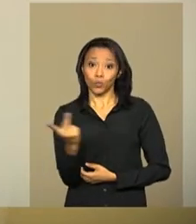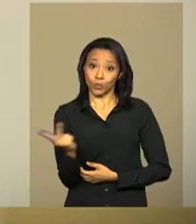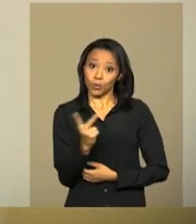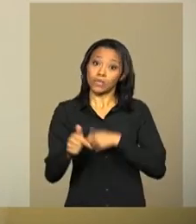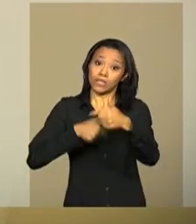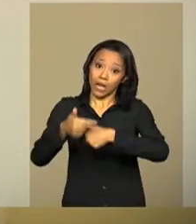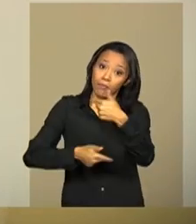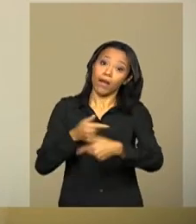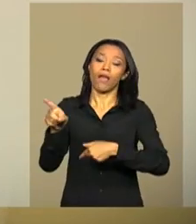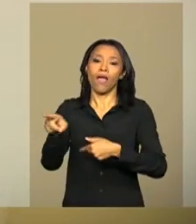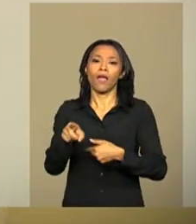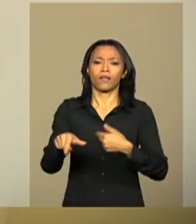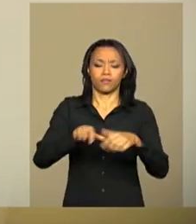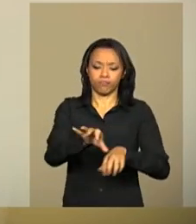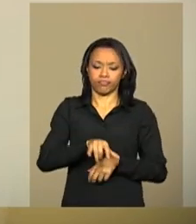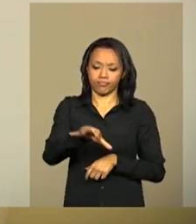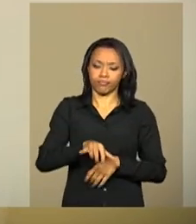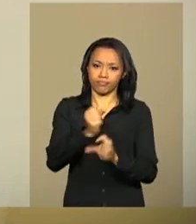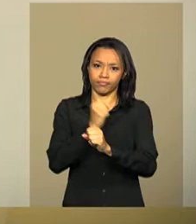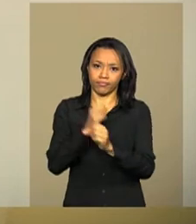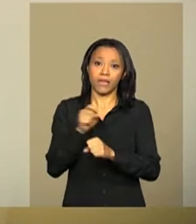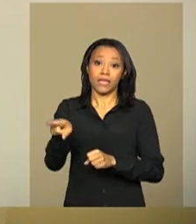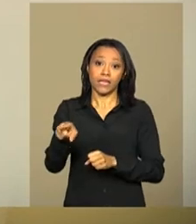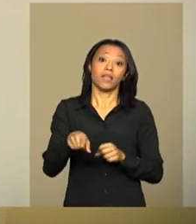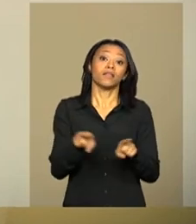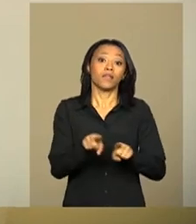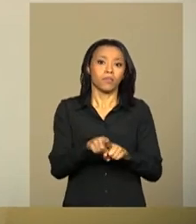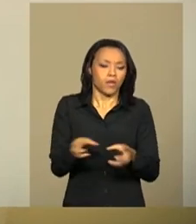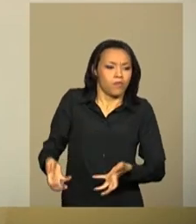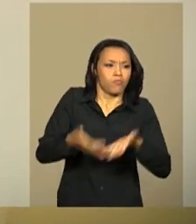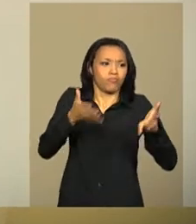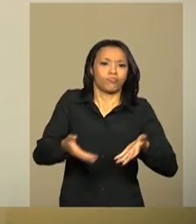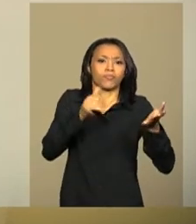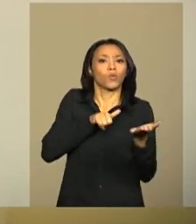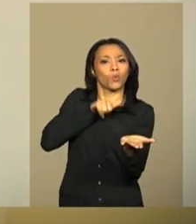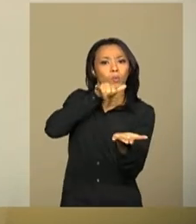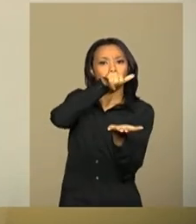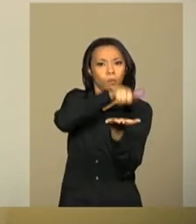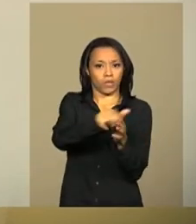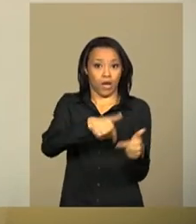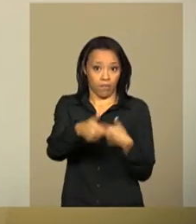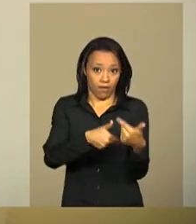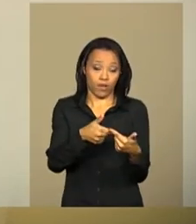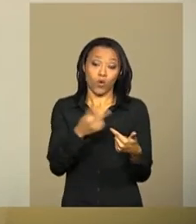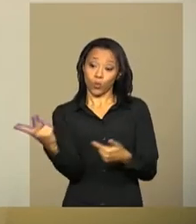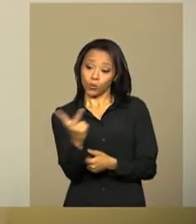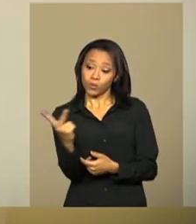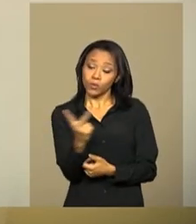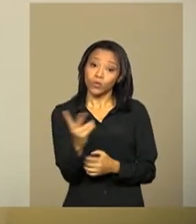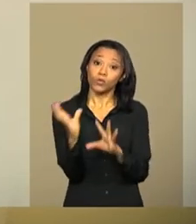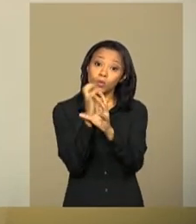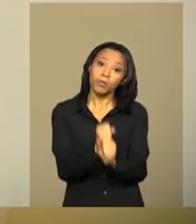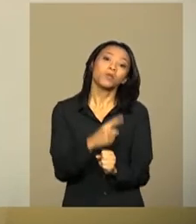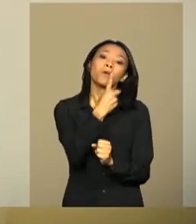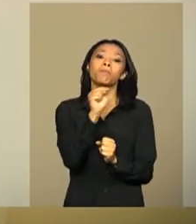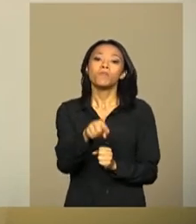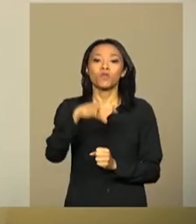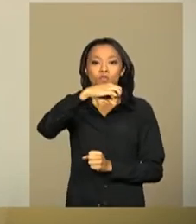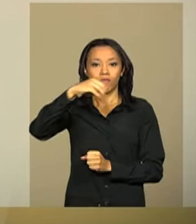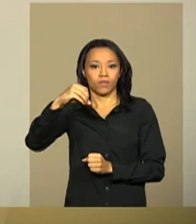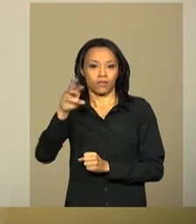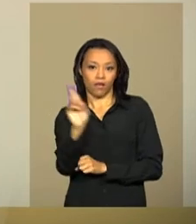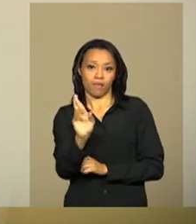trabalham ela corre operadora de caixa e ele como agente de bagagem no aeroporto juntos eles têm uma renda de r$